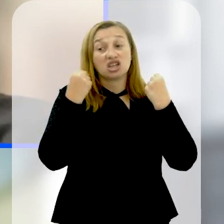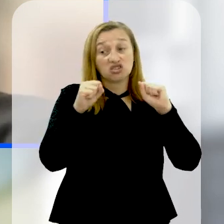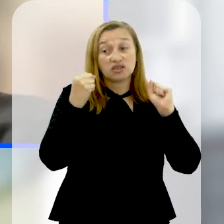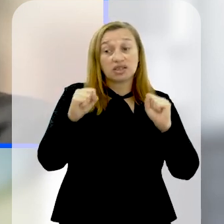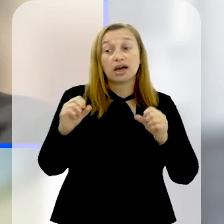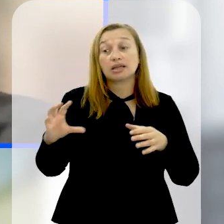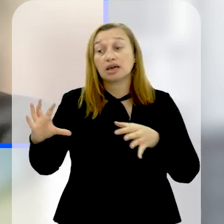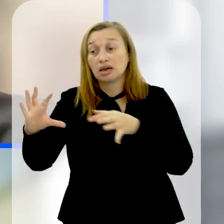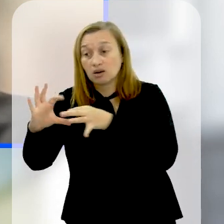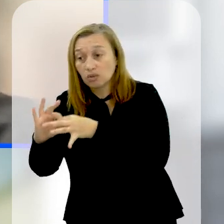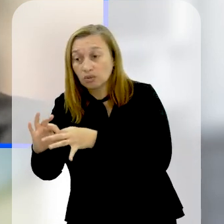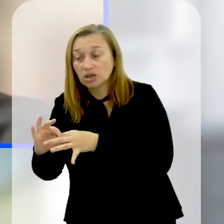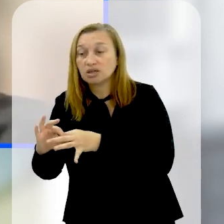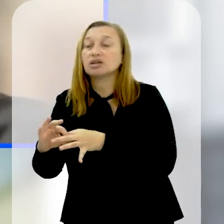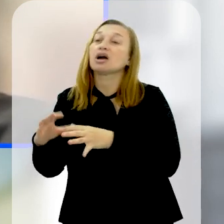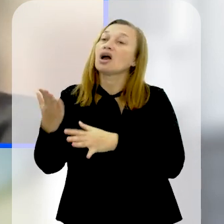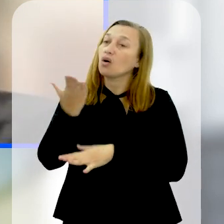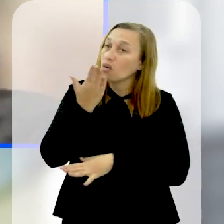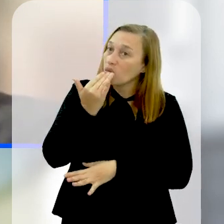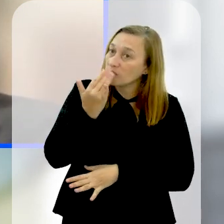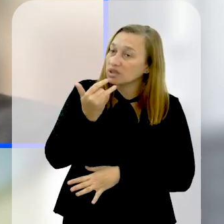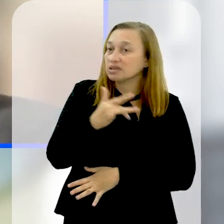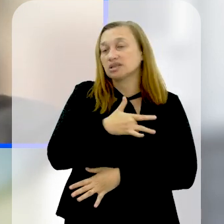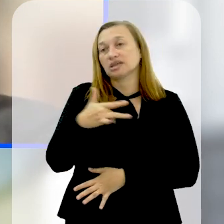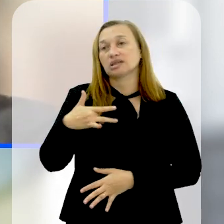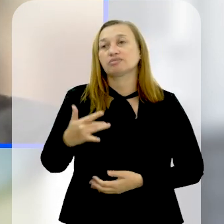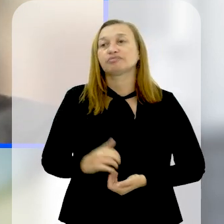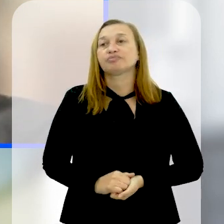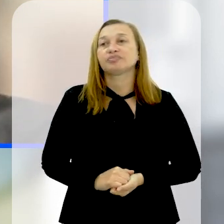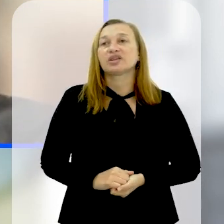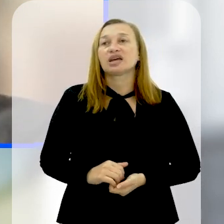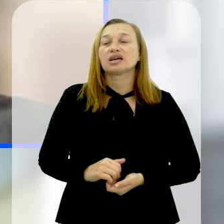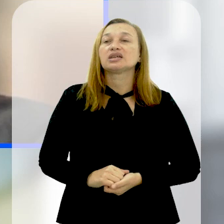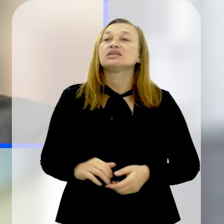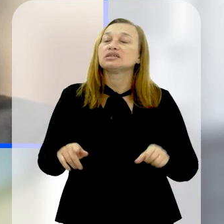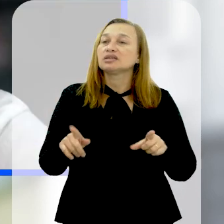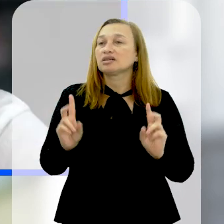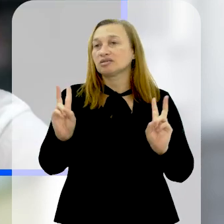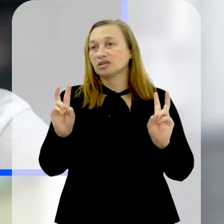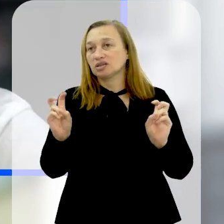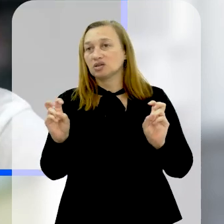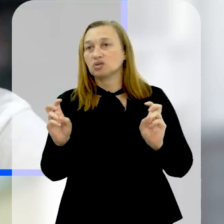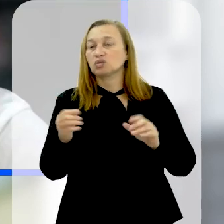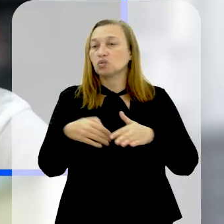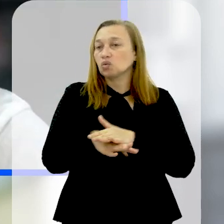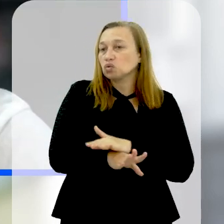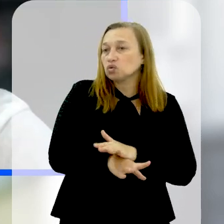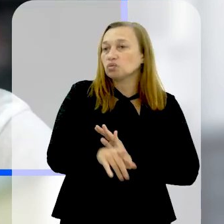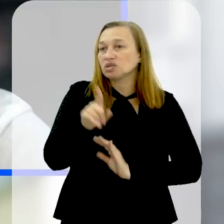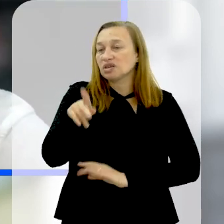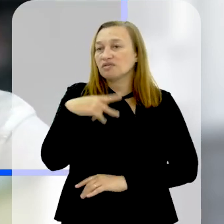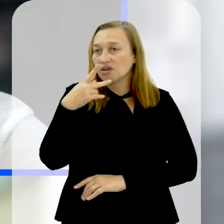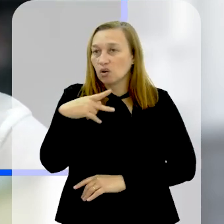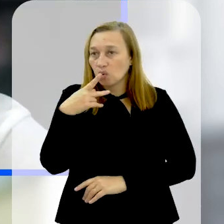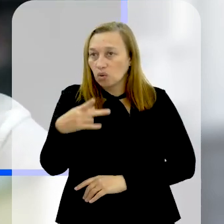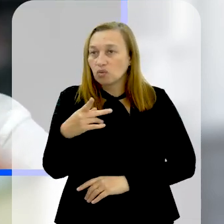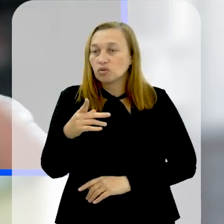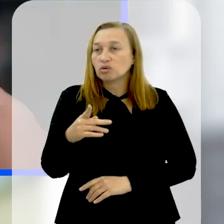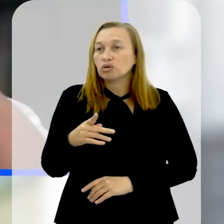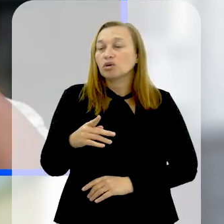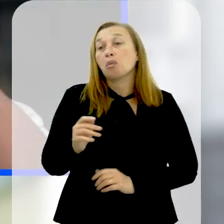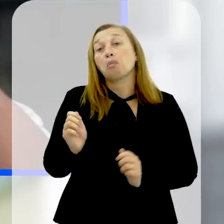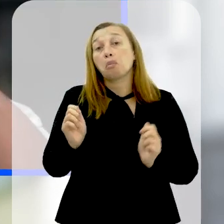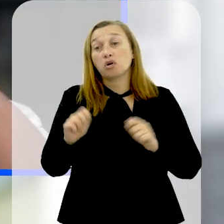resolver. É atividade mais alimentação saudável. E além dessa questão do hábito que você disse,